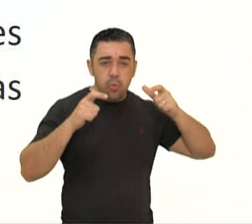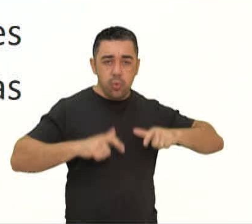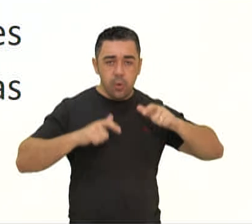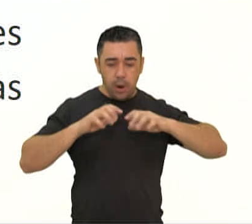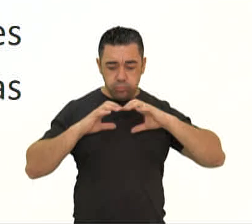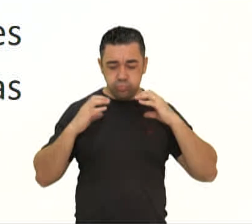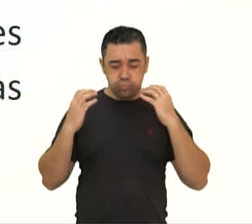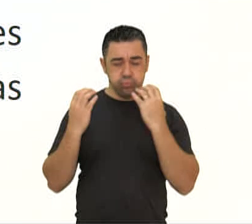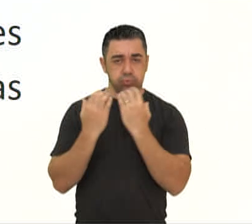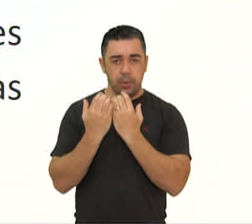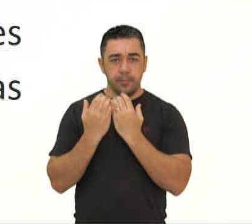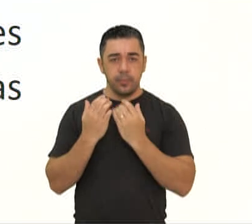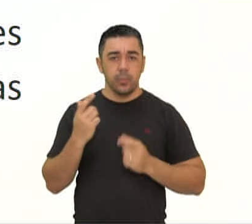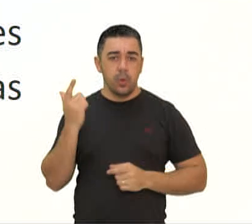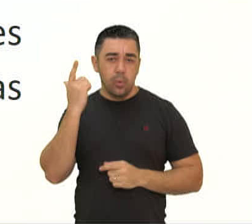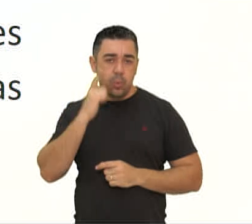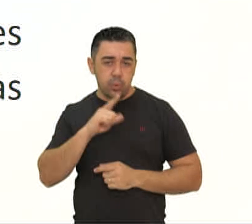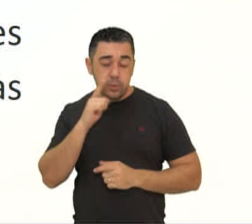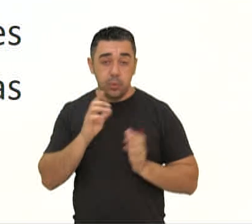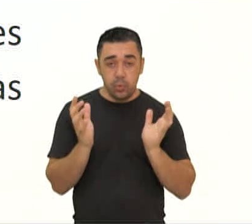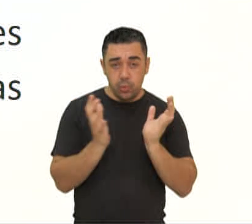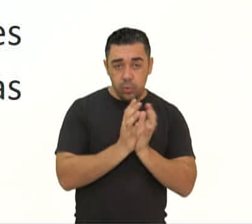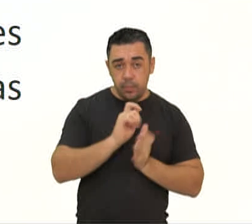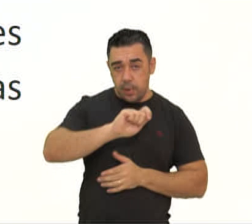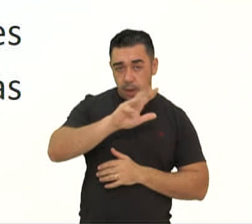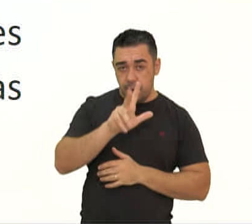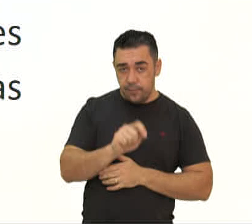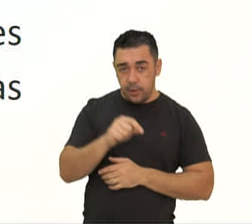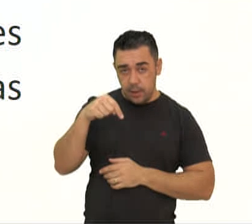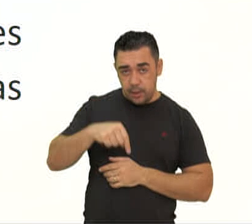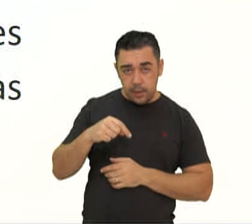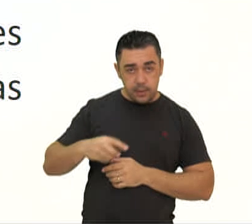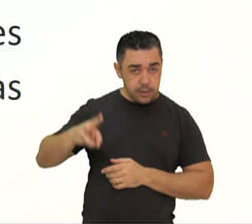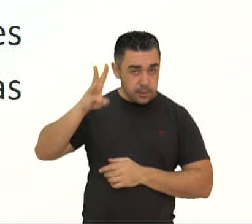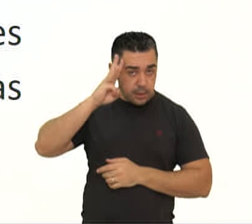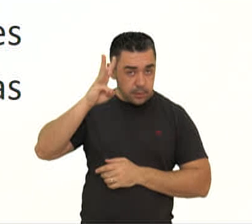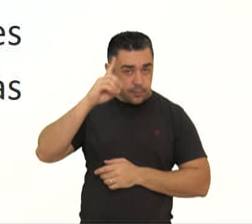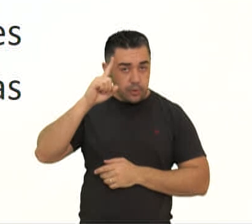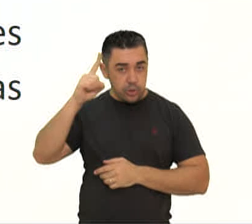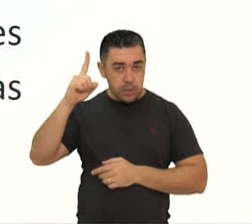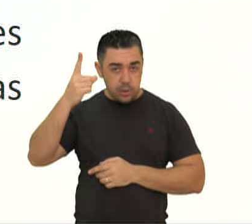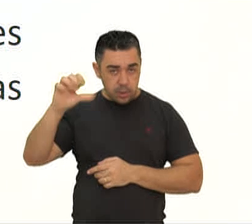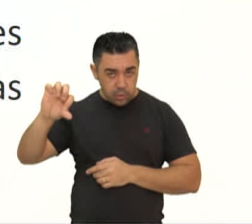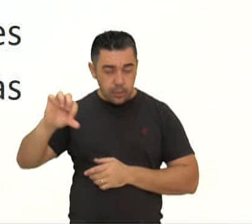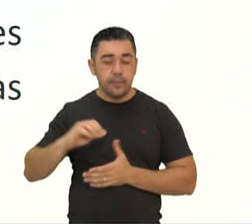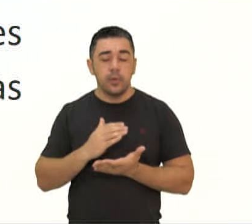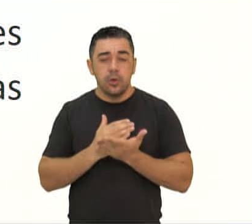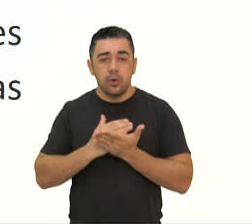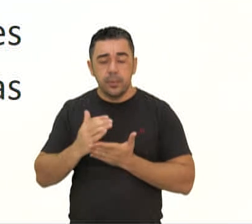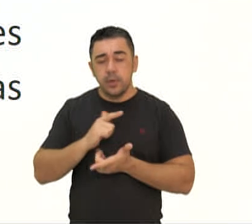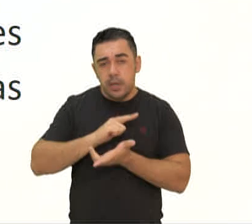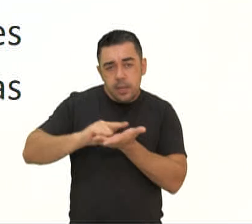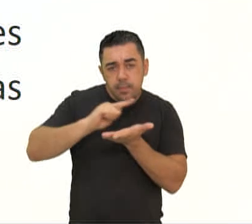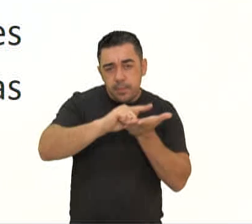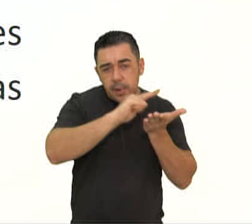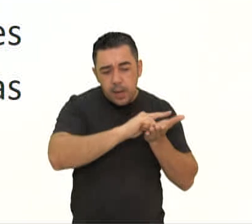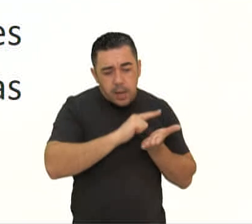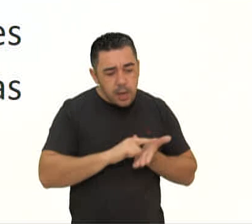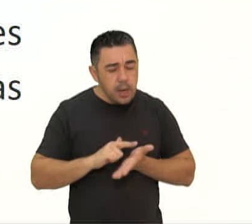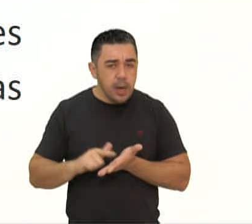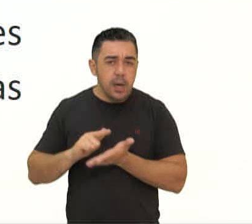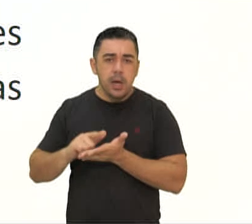que terminou em 2-1 para os senegaleses, nesta terça-feira, 19, eles começaram a recolher todo o lixo deixado